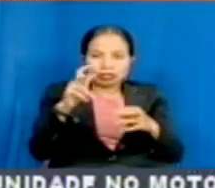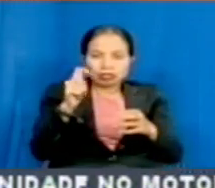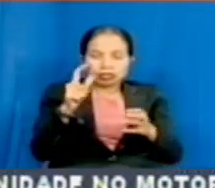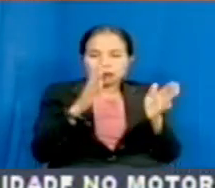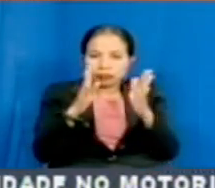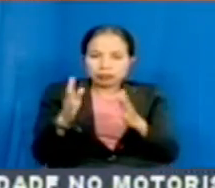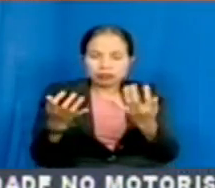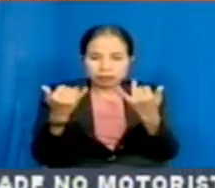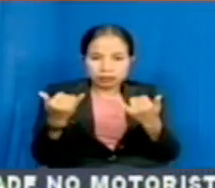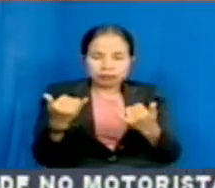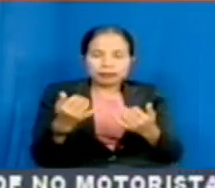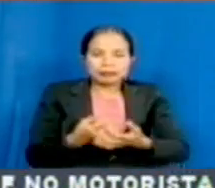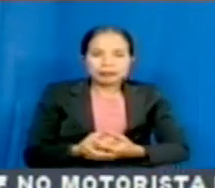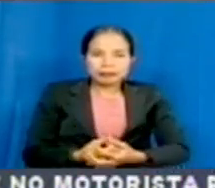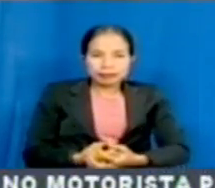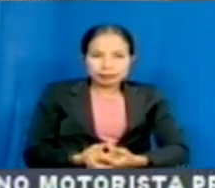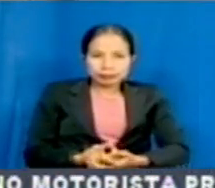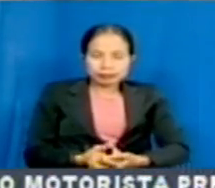Nohin.